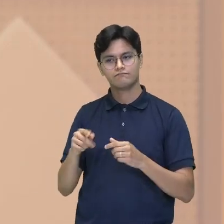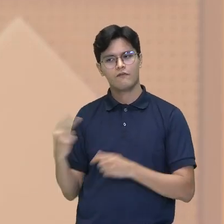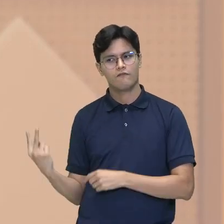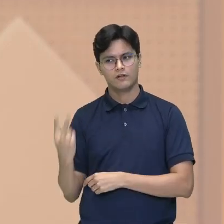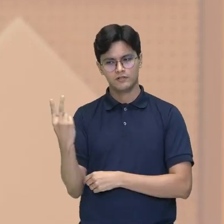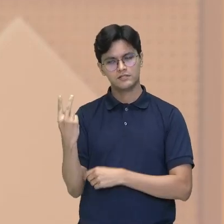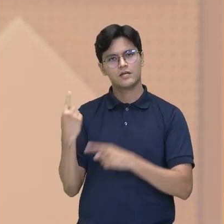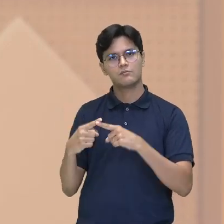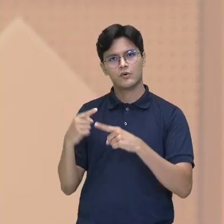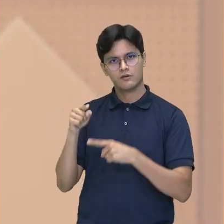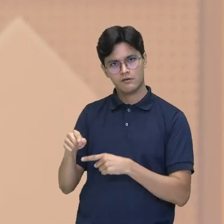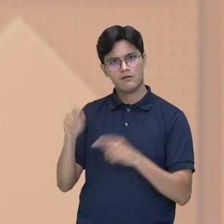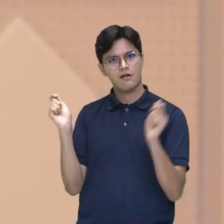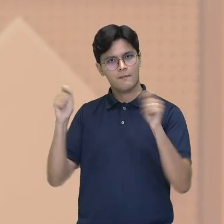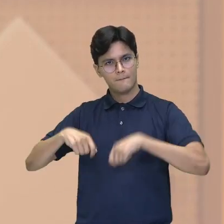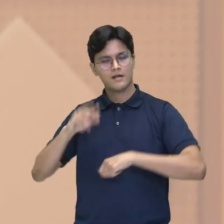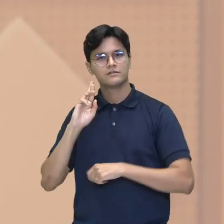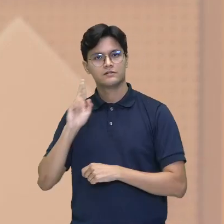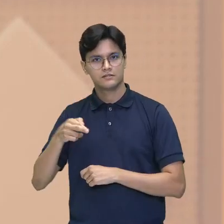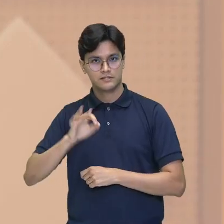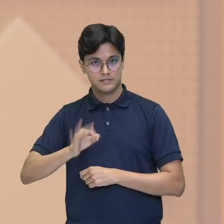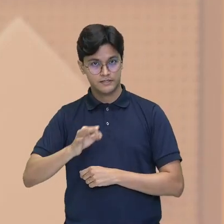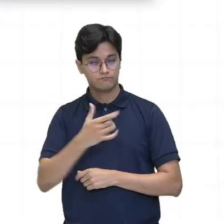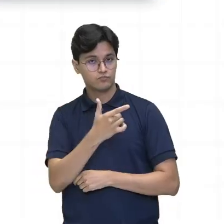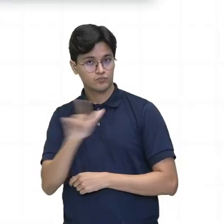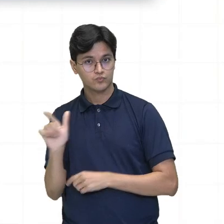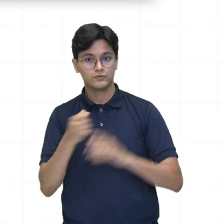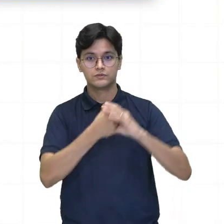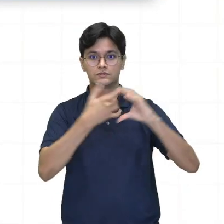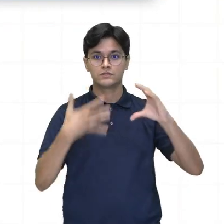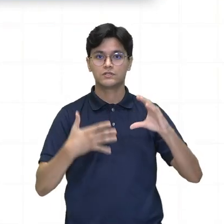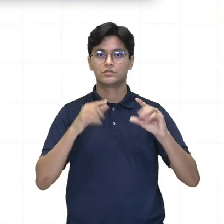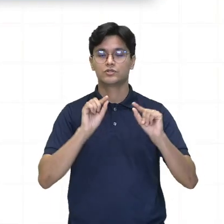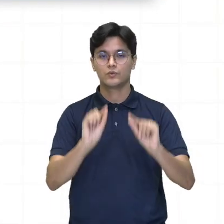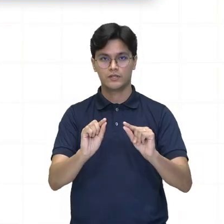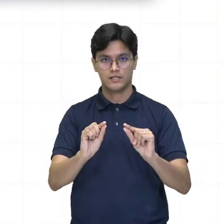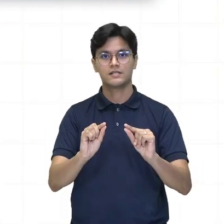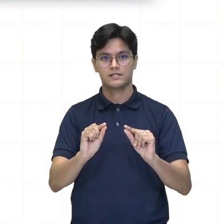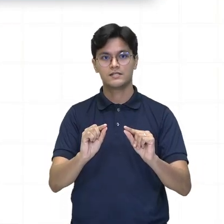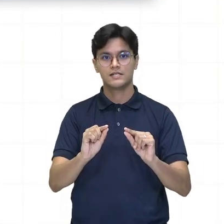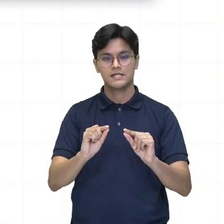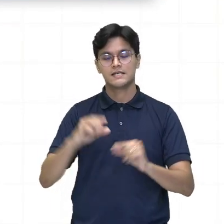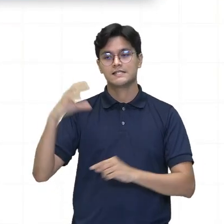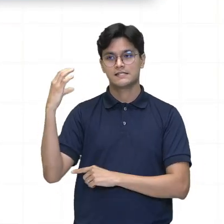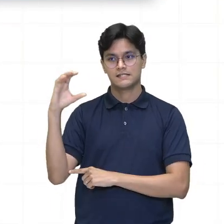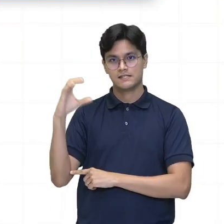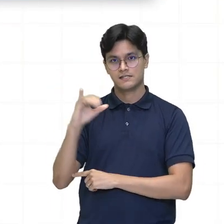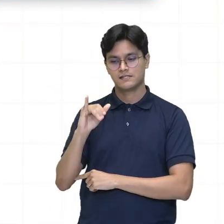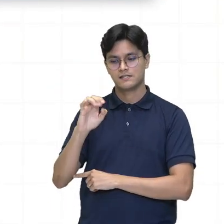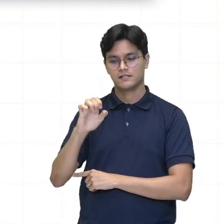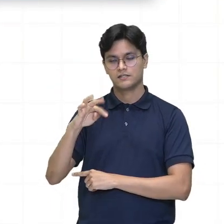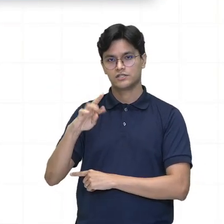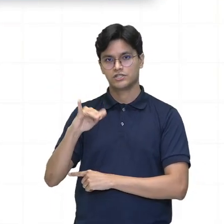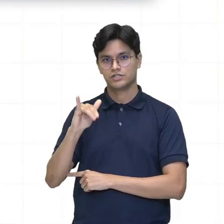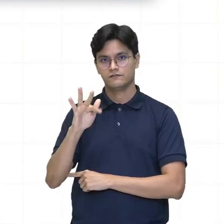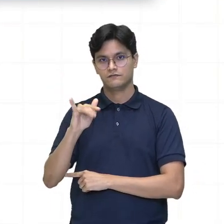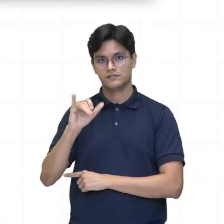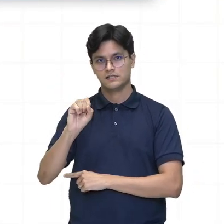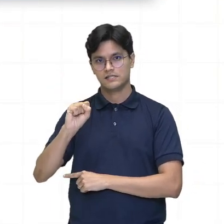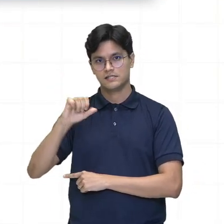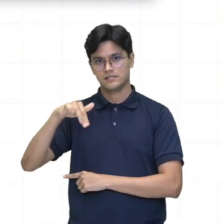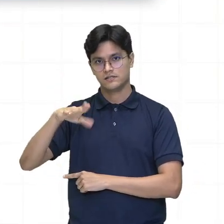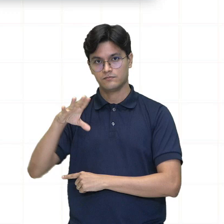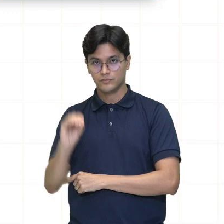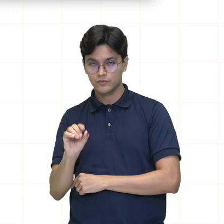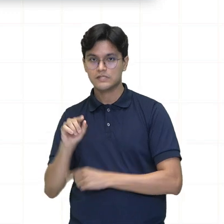sua razão. Outra característica é o cientificismo. O homem pode exercer poder sobre a